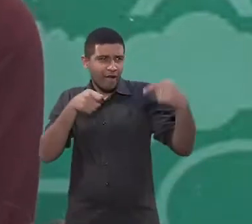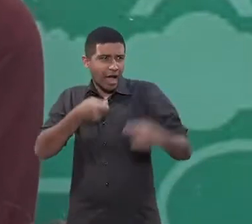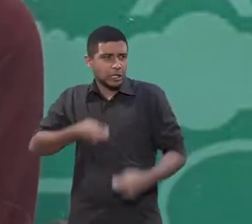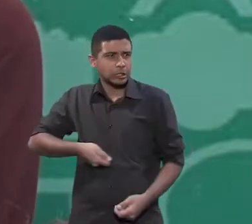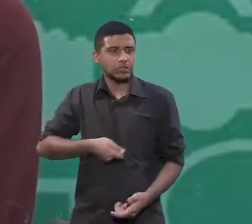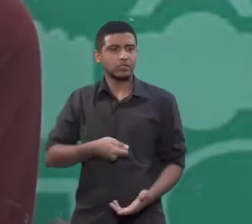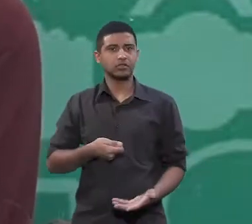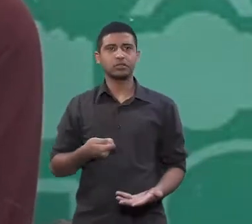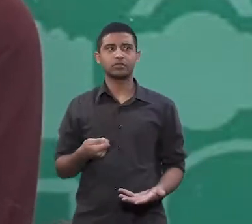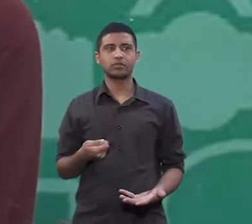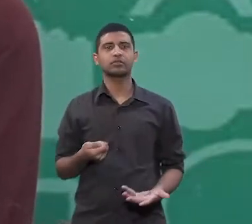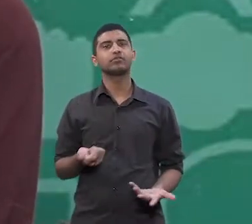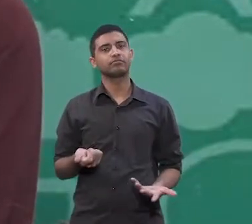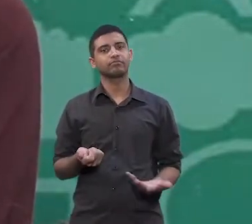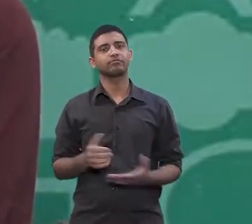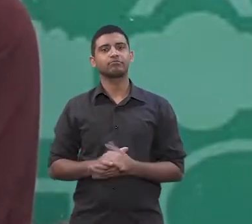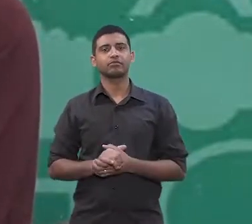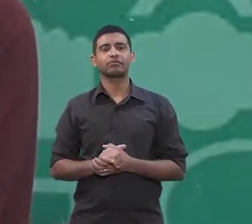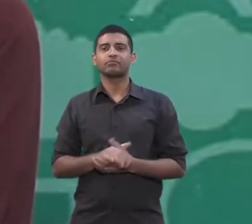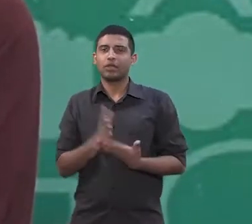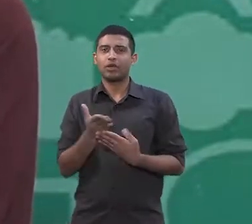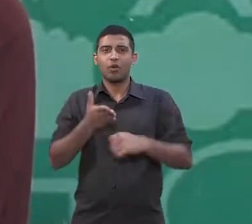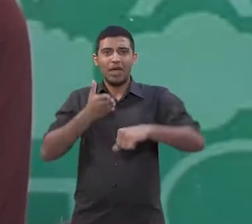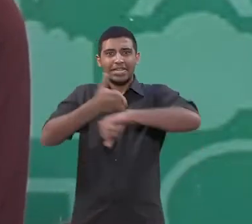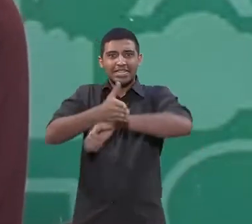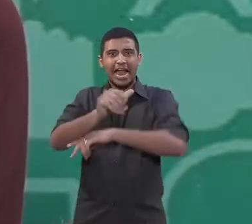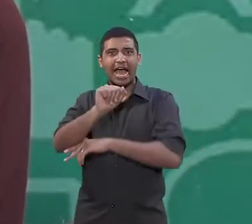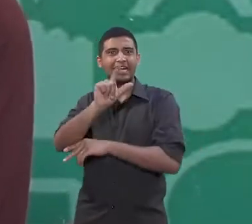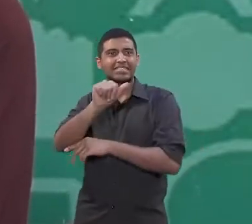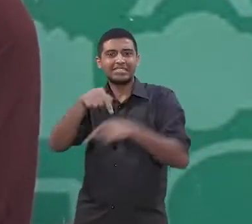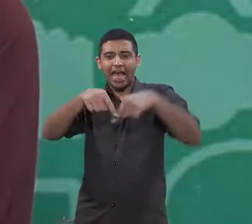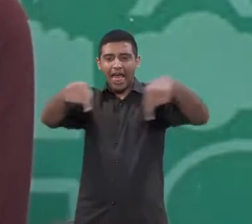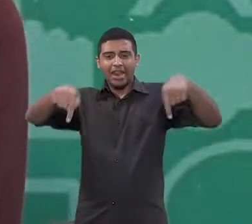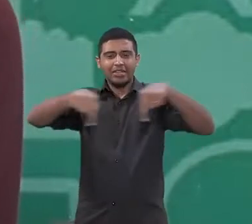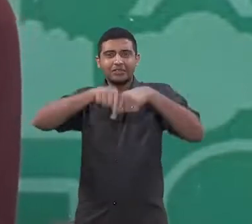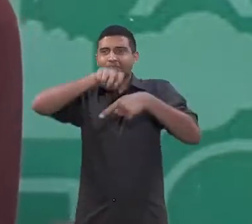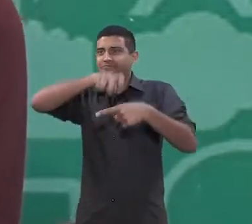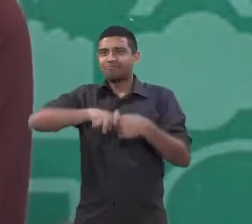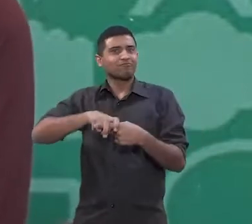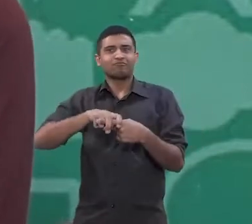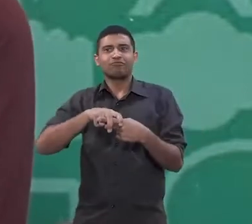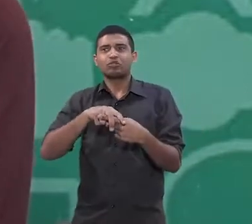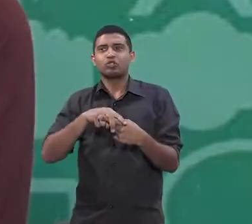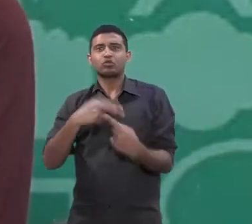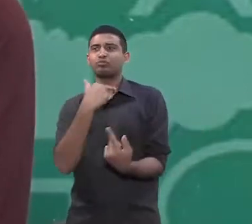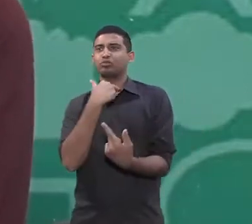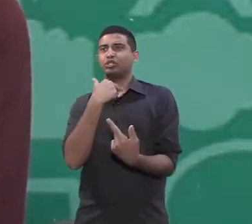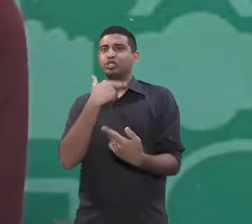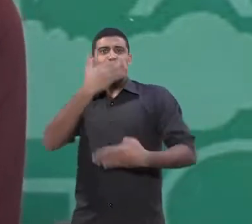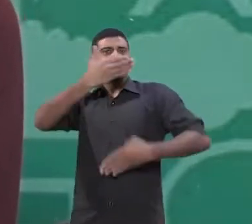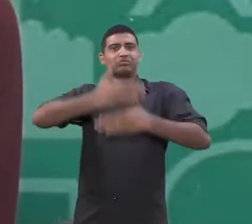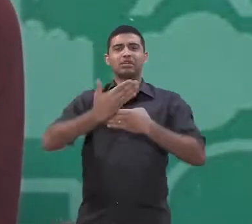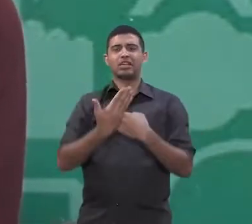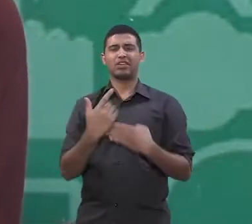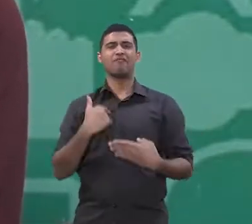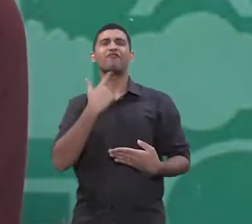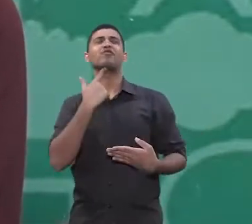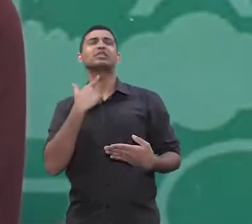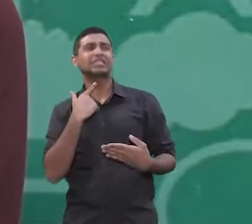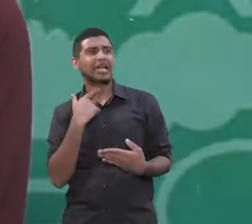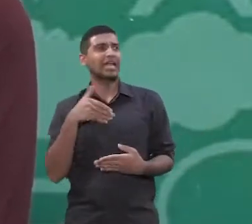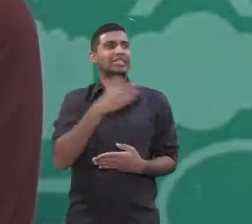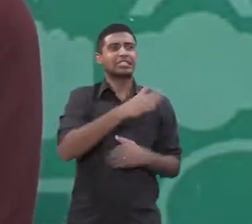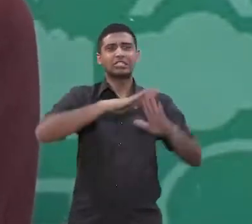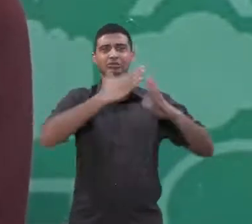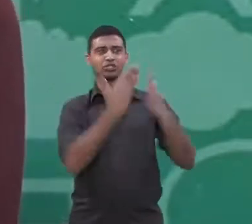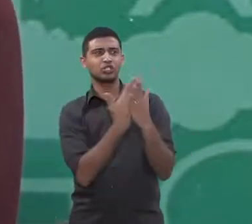enfim. Com isso, não me deixavam entrar na sala de aula, eu não tinha vontade nenhuma de ir para a escola, eu não tinha vontade nenhuma de estar no meio